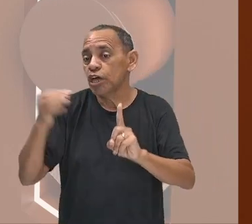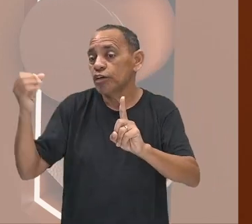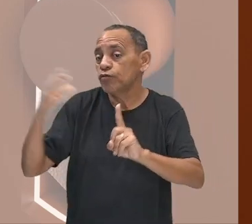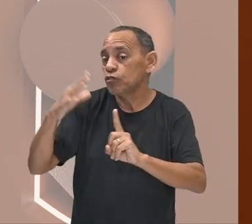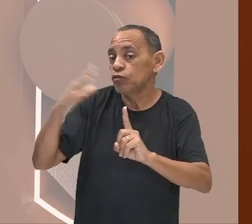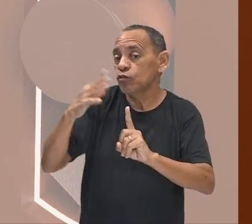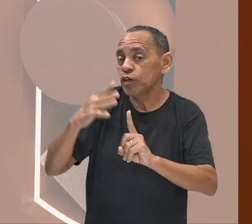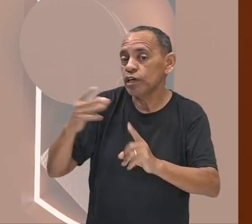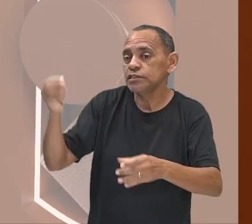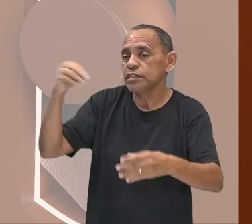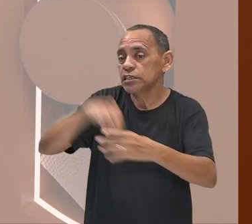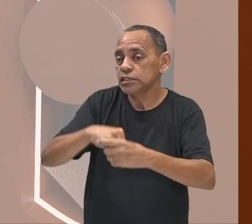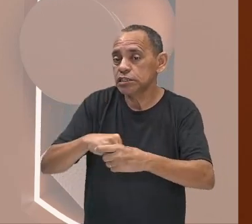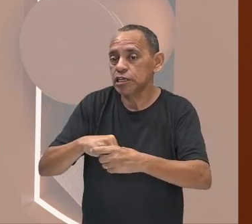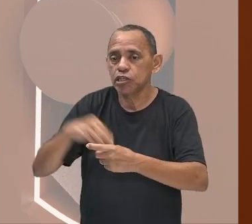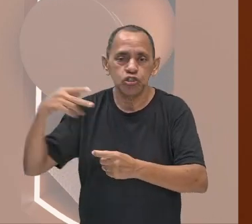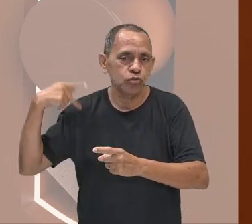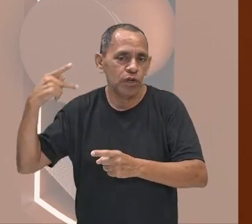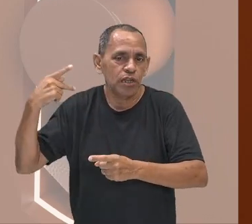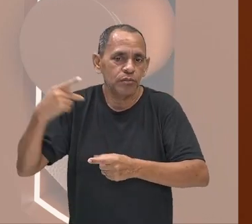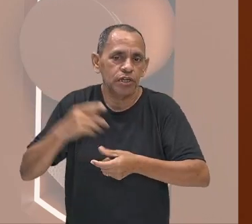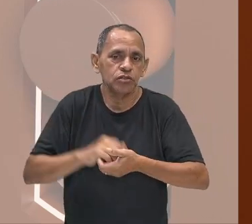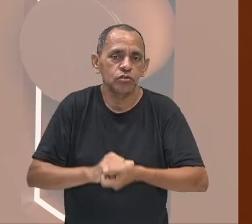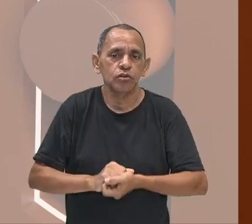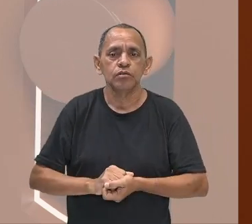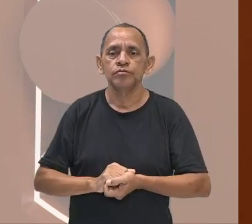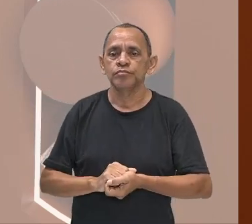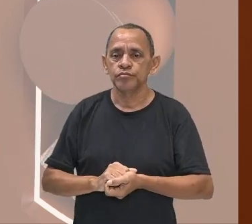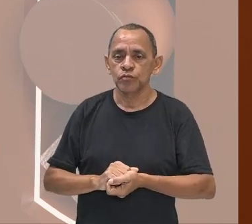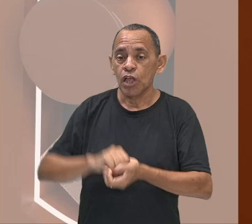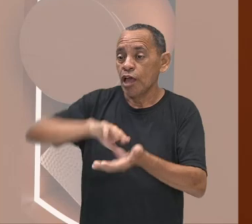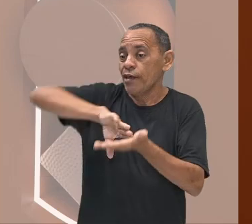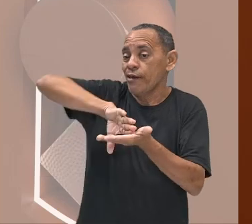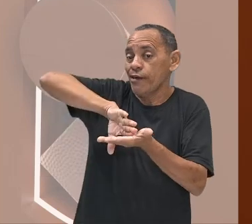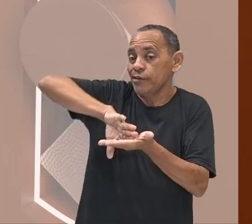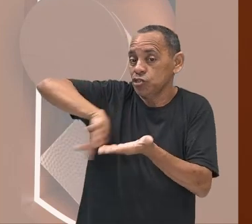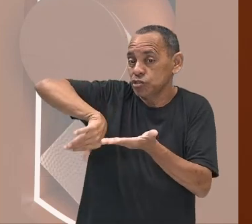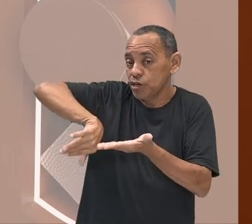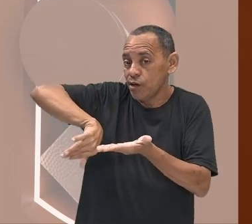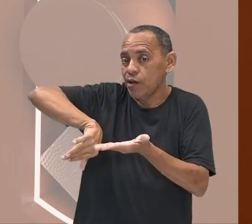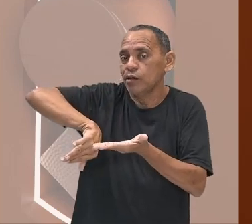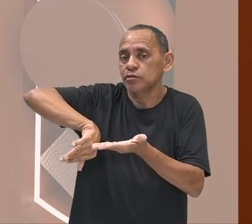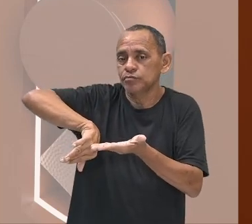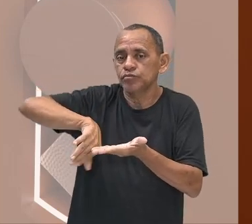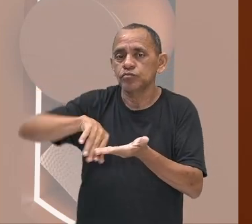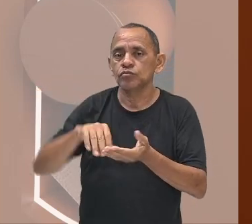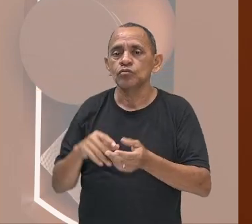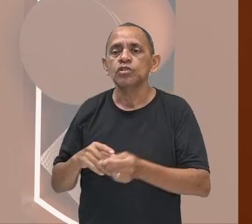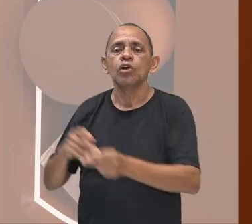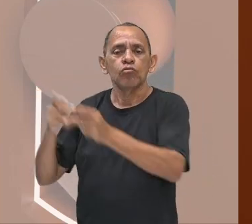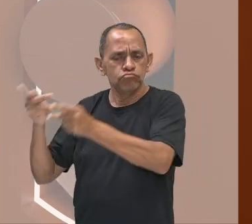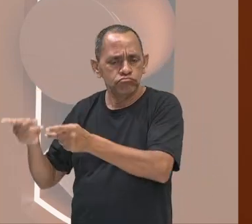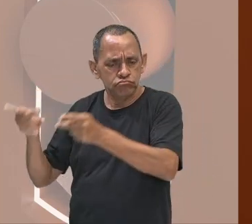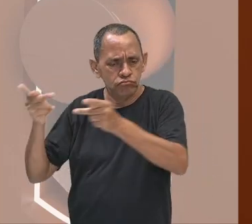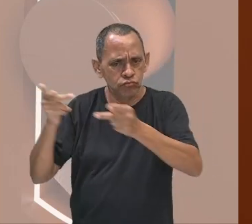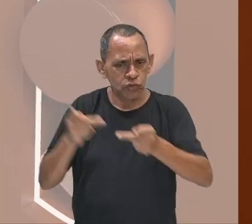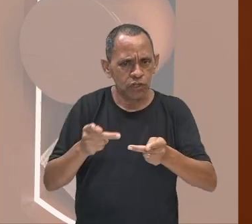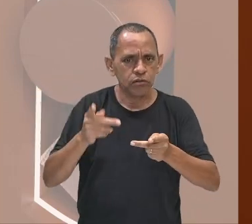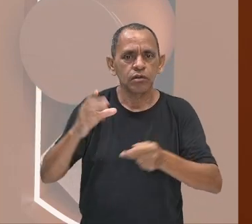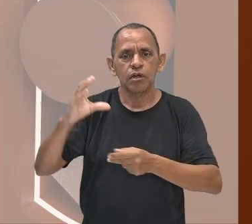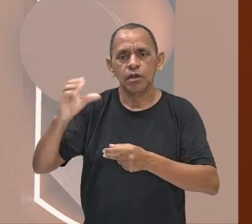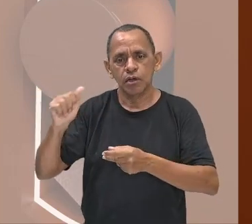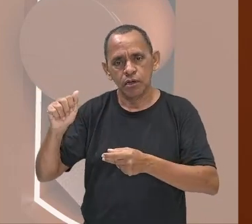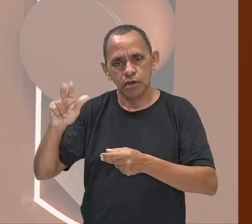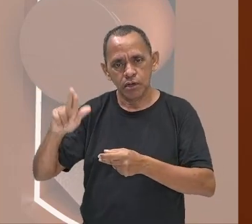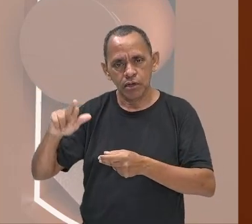então, resolvem destituí-lo do poder e convidar o filho do Carlos I a assumir o trono, no que ficou